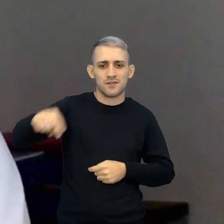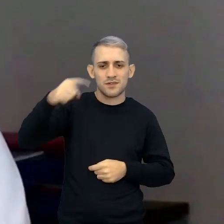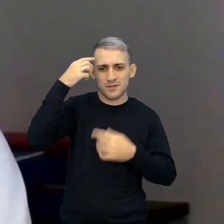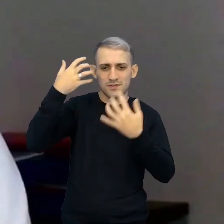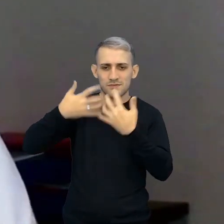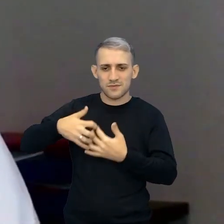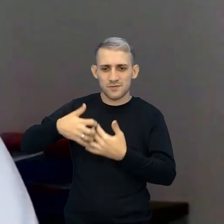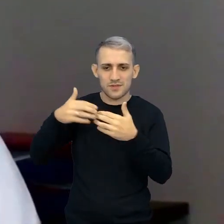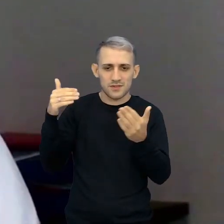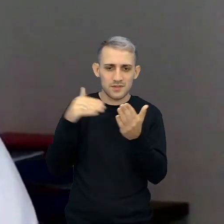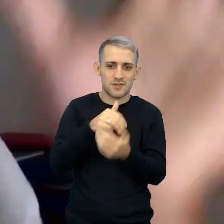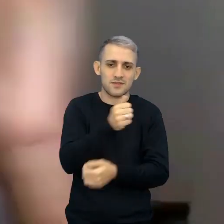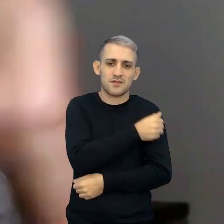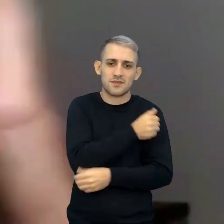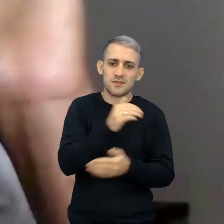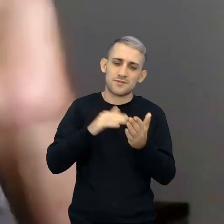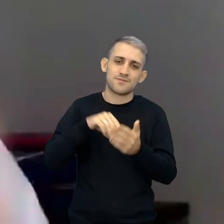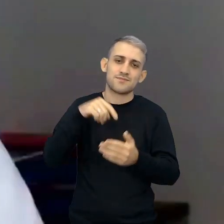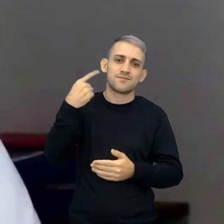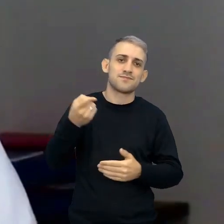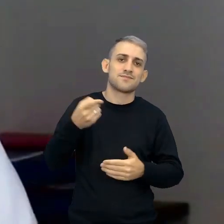nossos estudantes. Até a próxima.